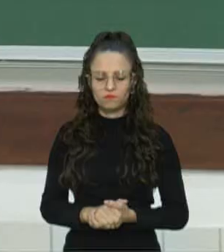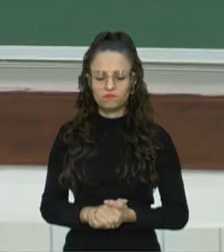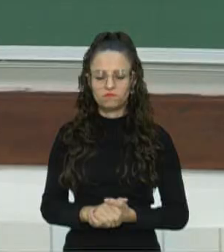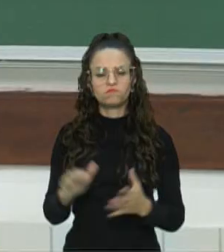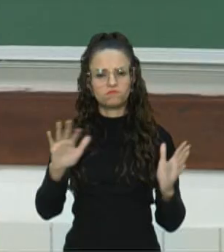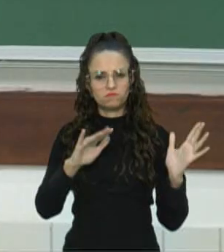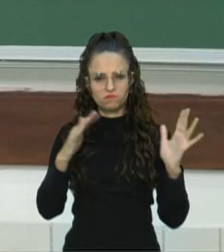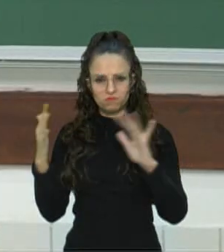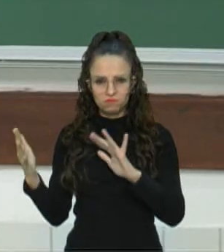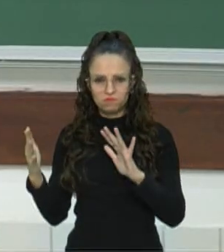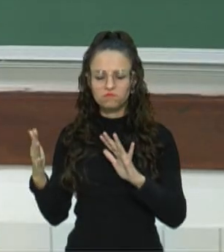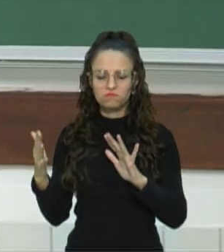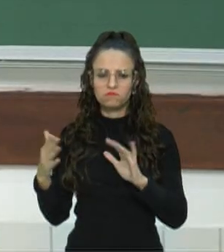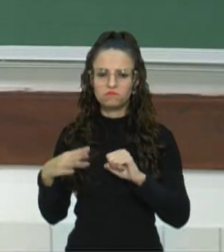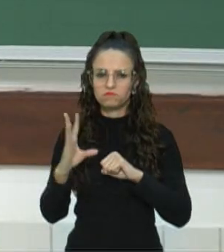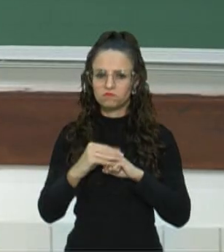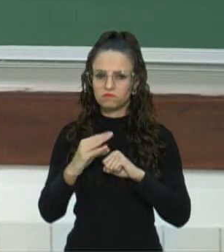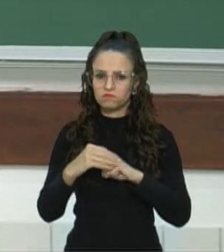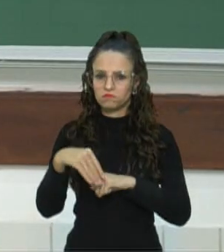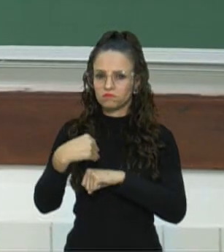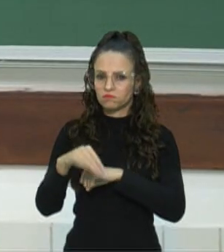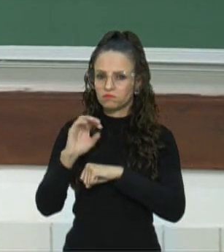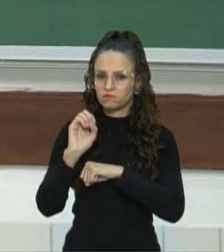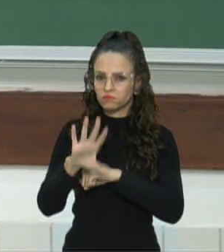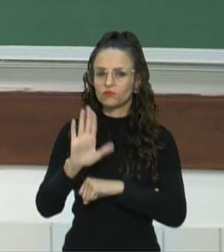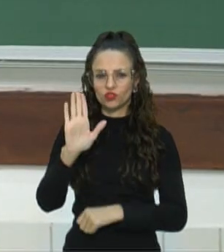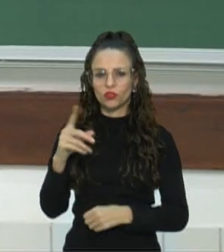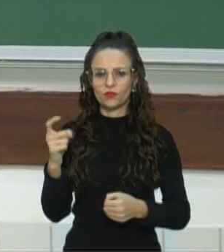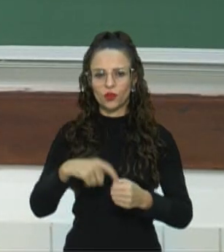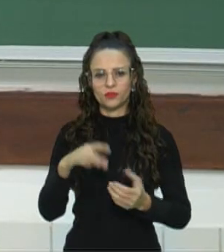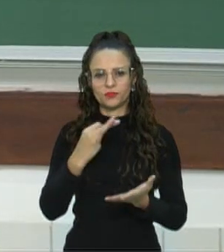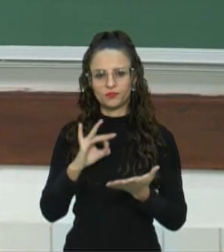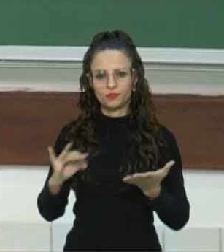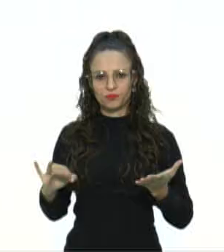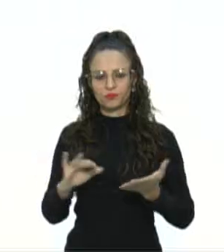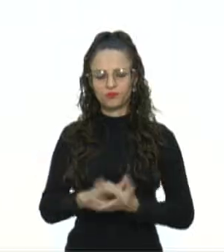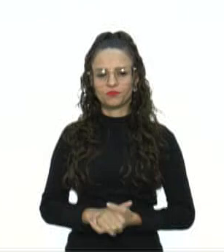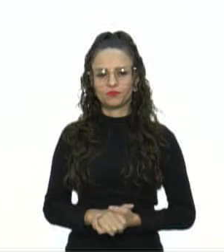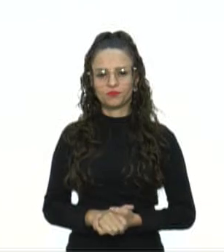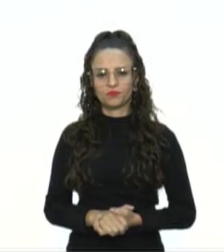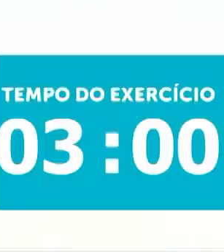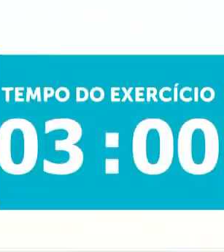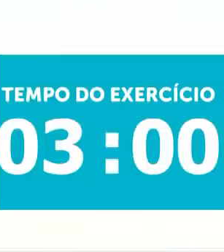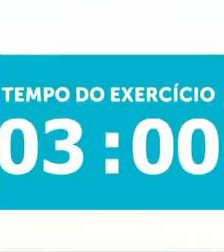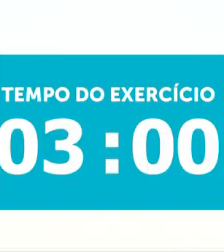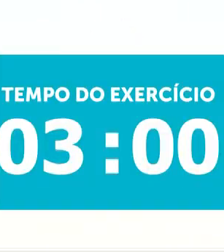na animação ali, nos conhecimentos que nós vimos, já voltamos com a correção.